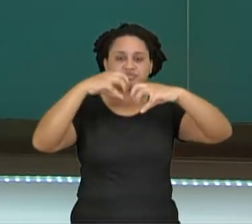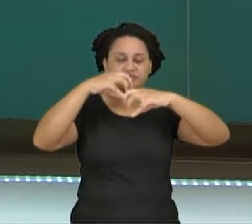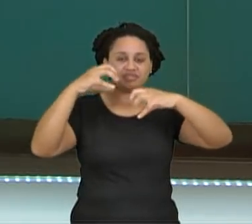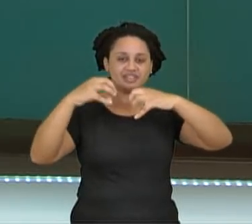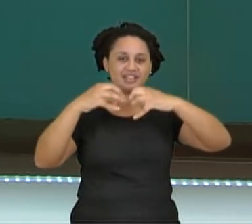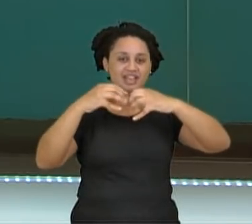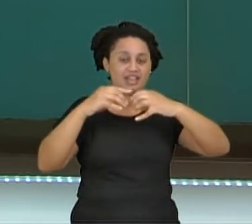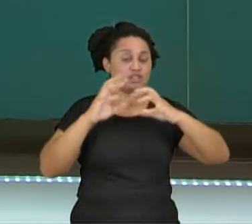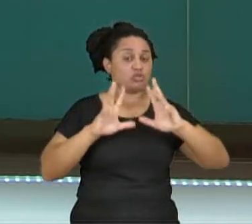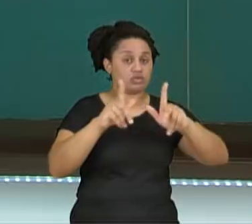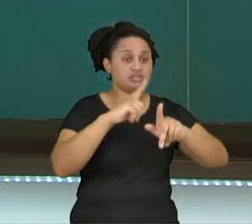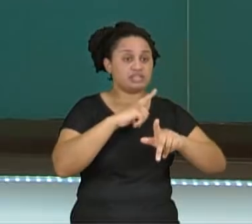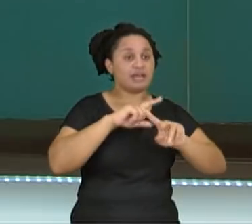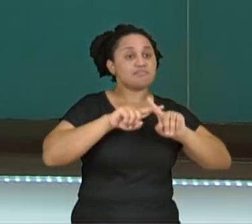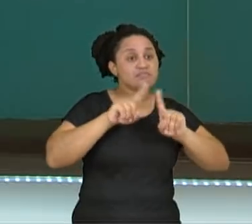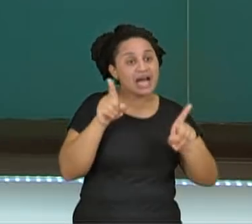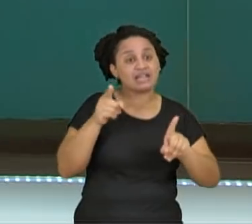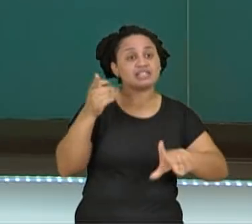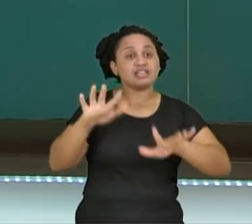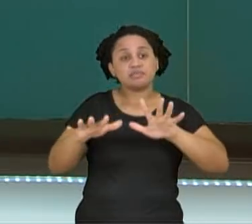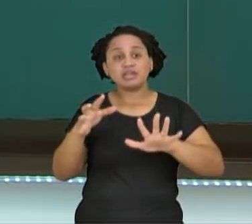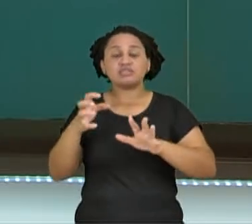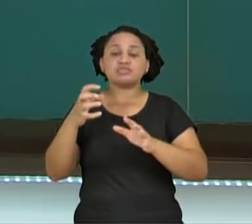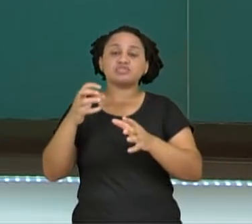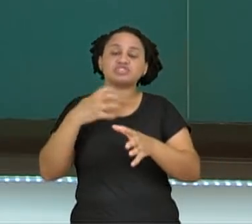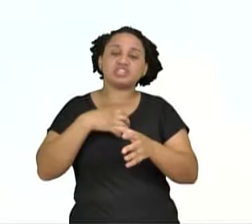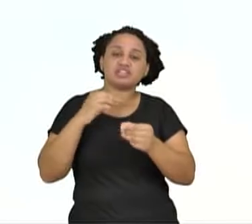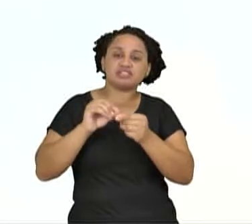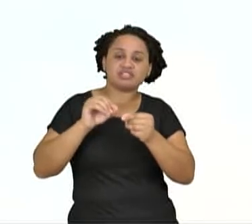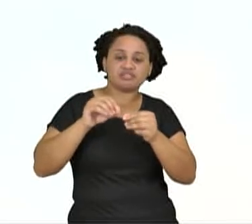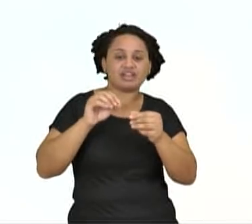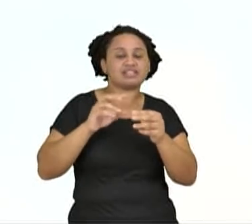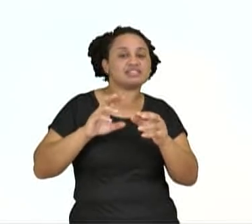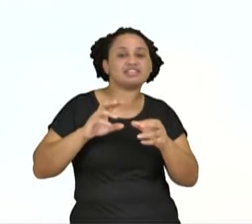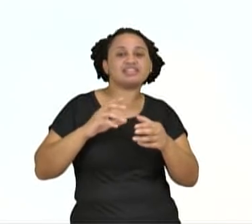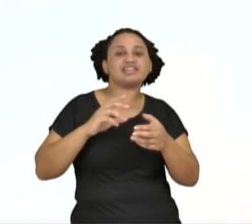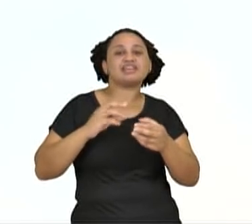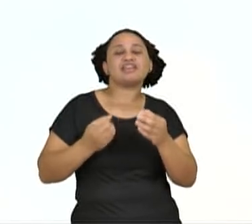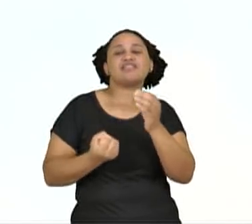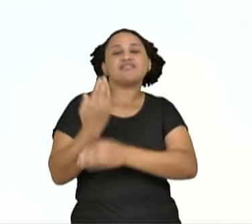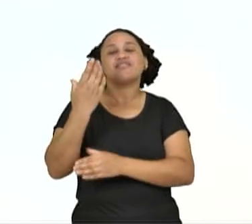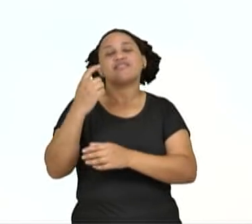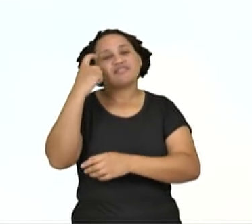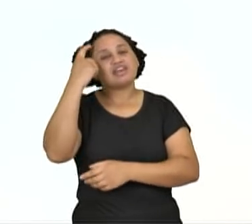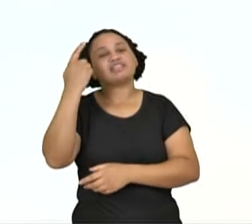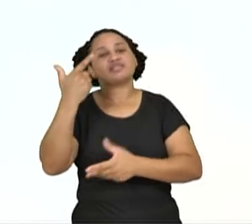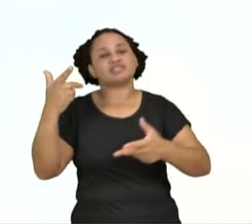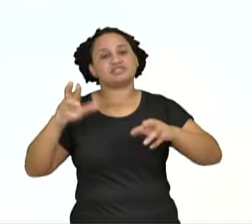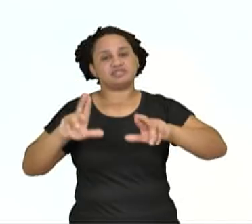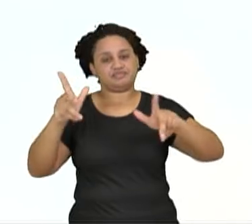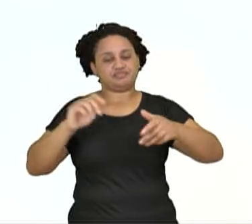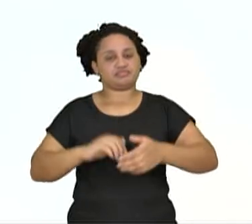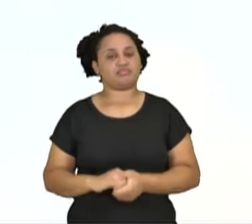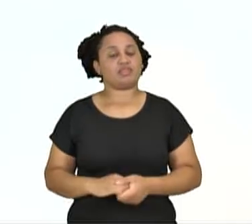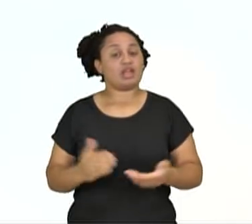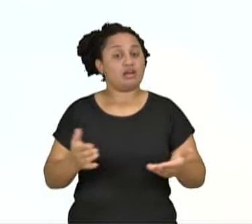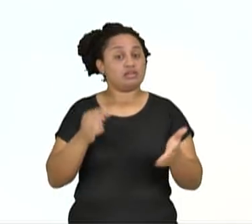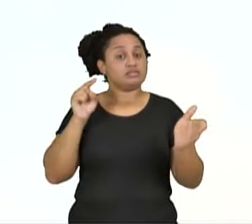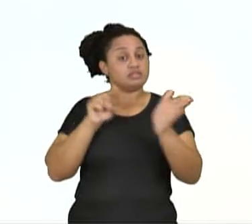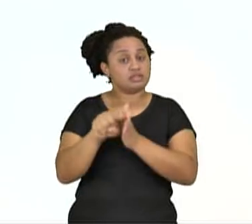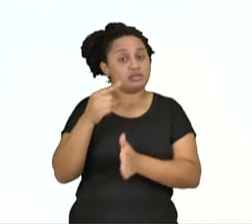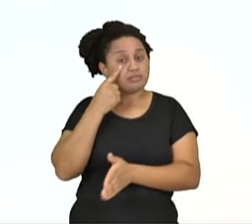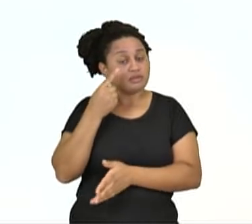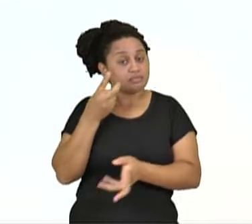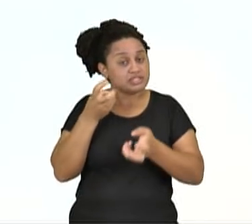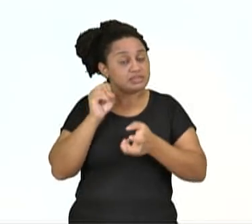diferentes, tá? Então, combinações diferentes de aminoácidos também produzem diferentes proteínas. Agora um quiz, para ver se você entendeu essa